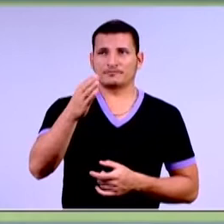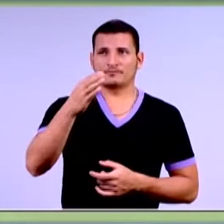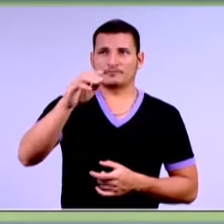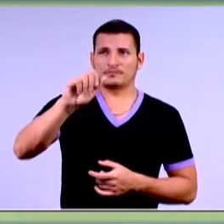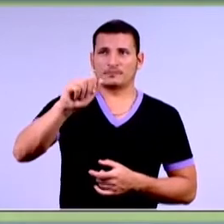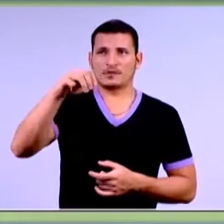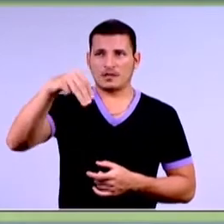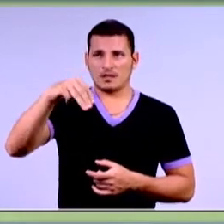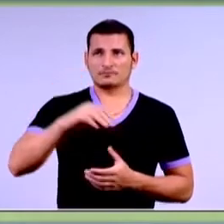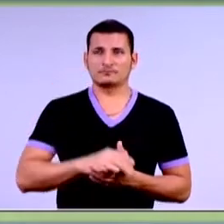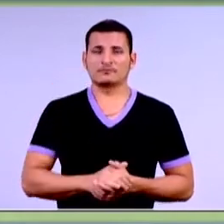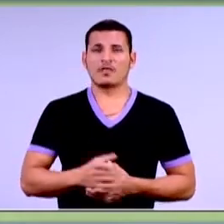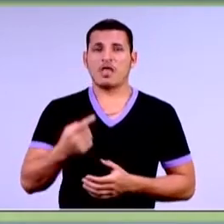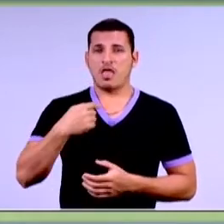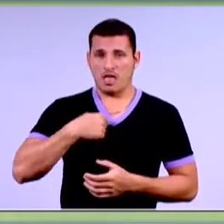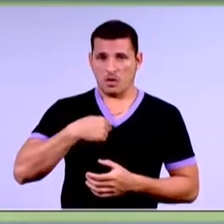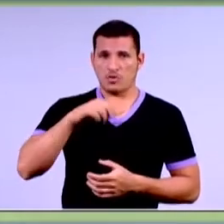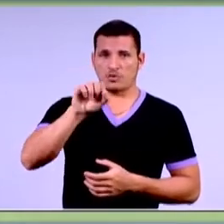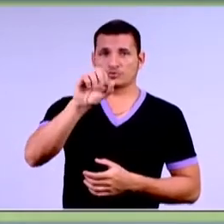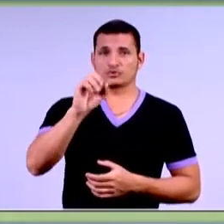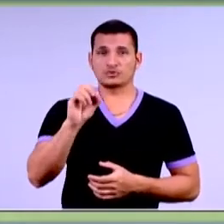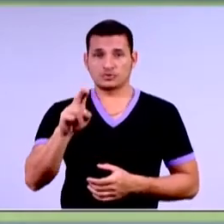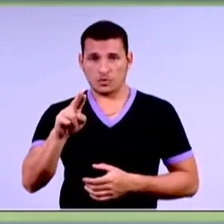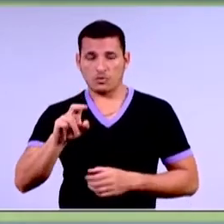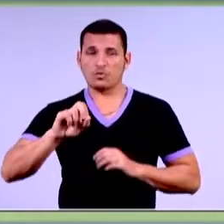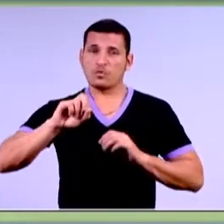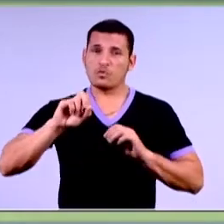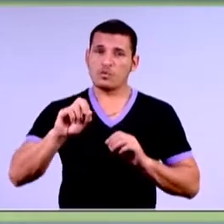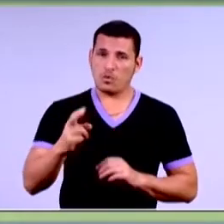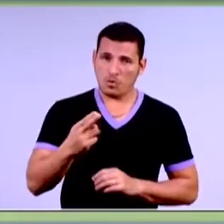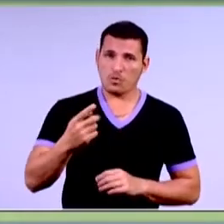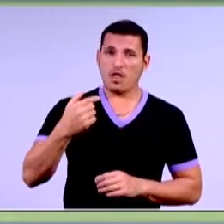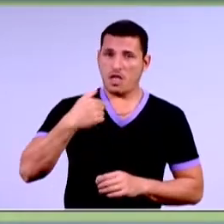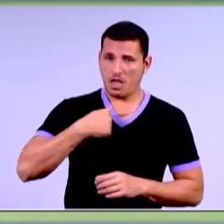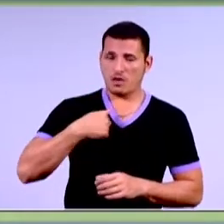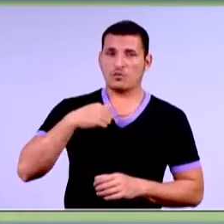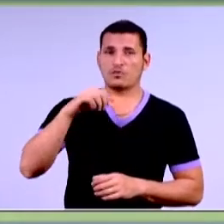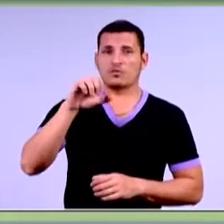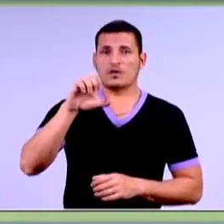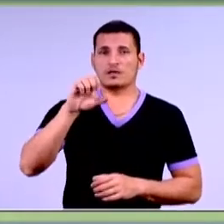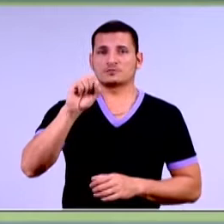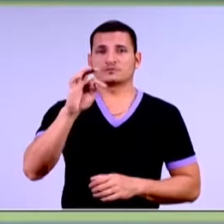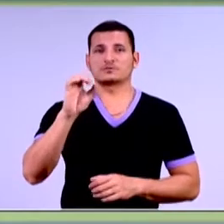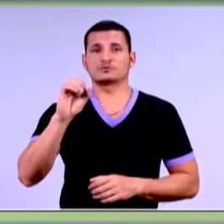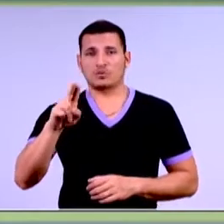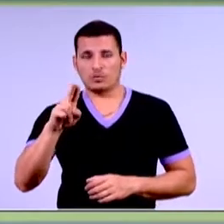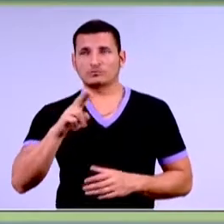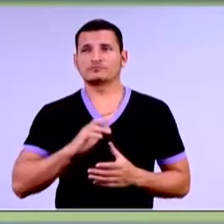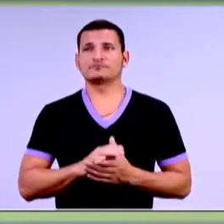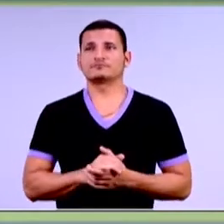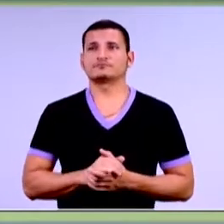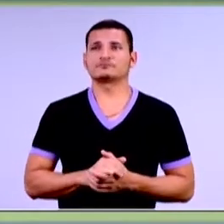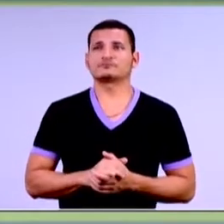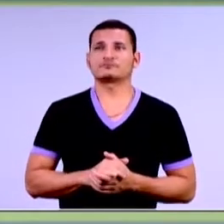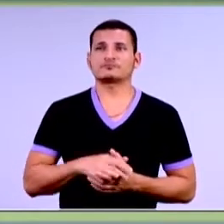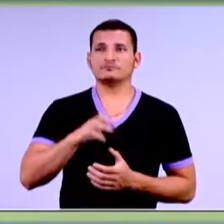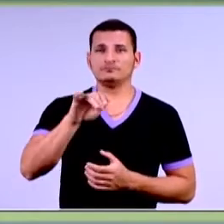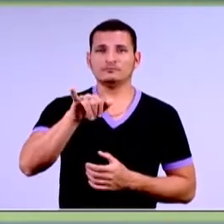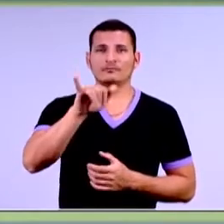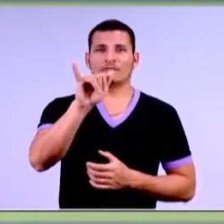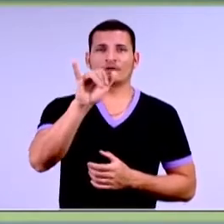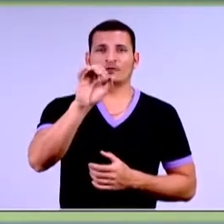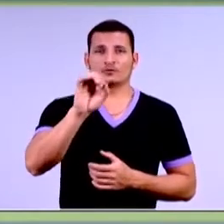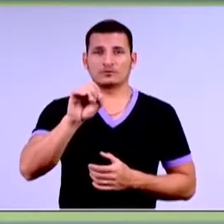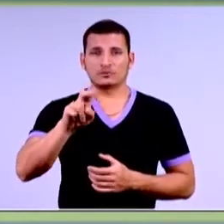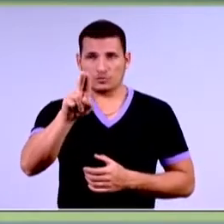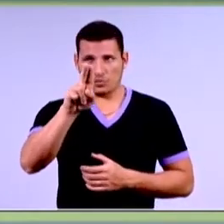pode ser eu sou eu estou vai depender do contexto do que você quer dizer eo você a